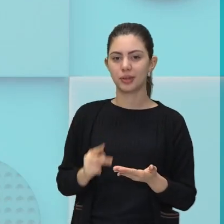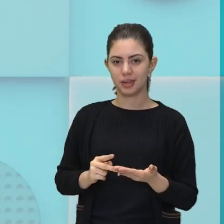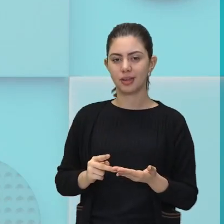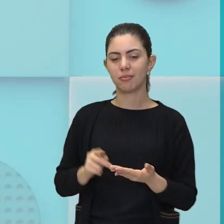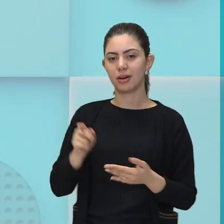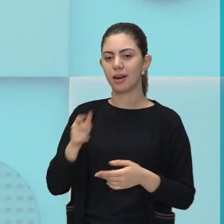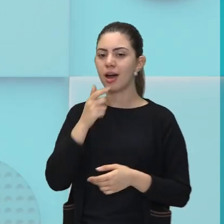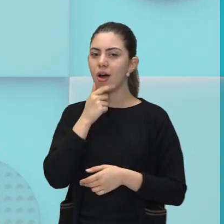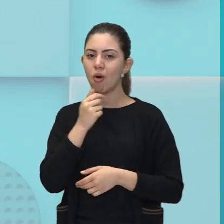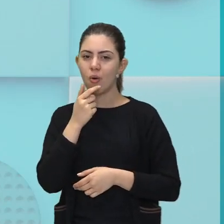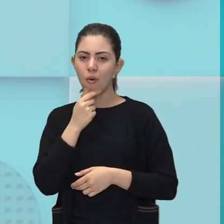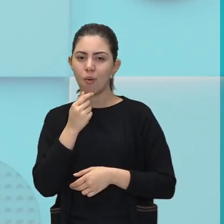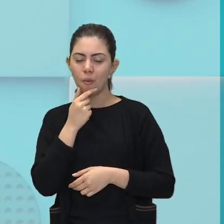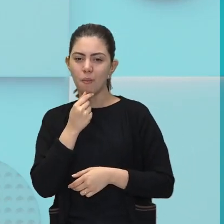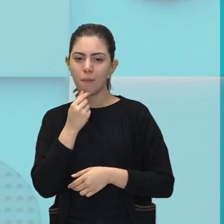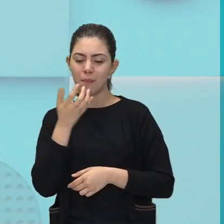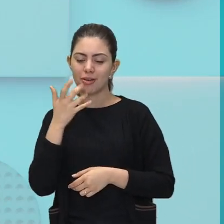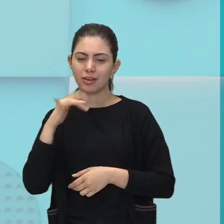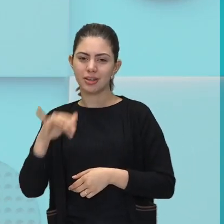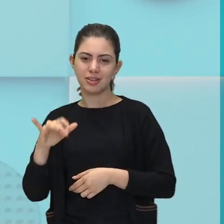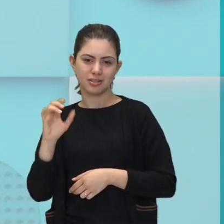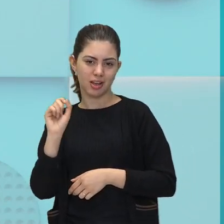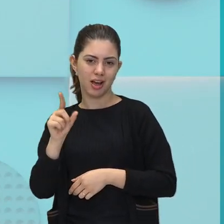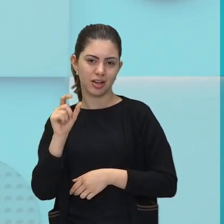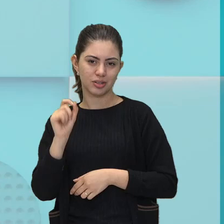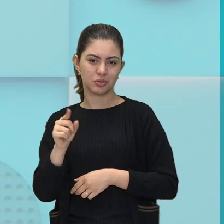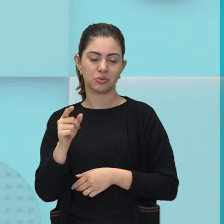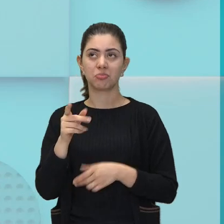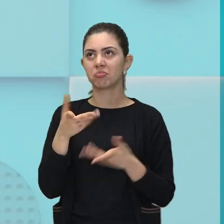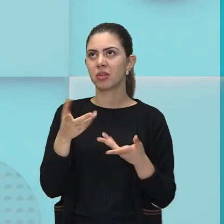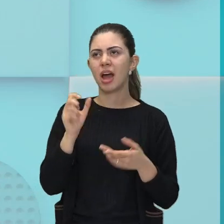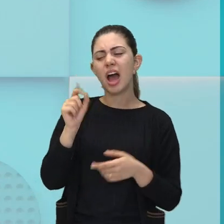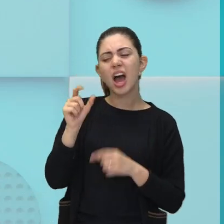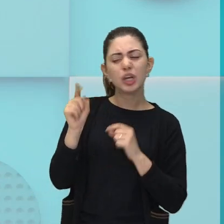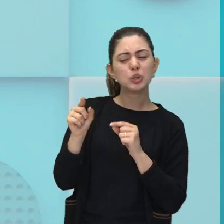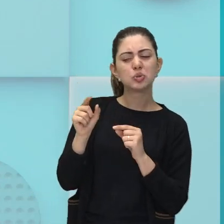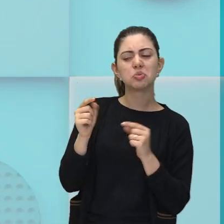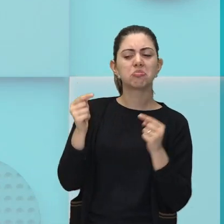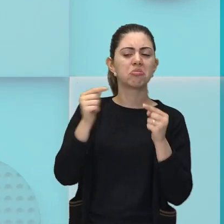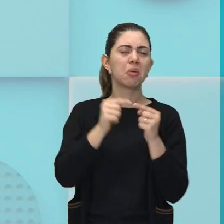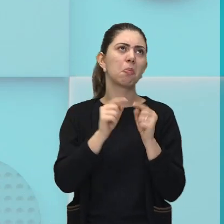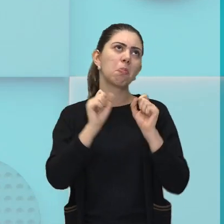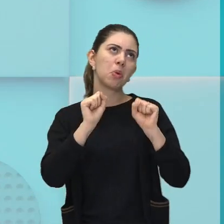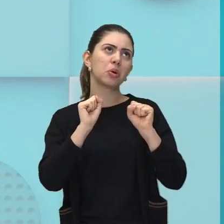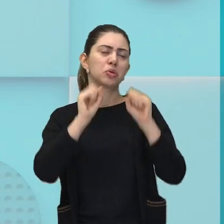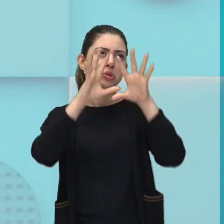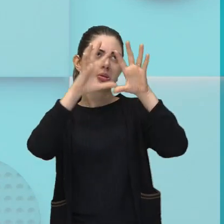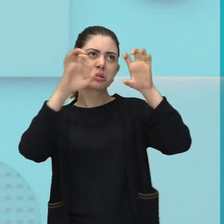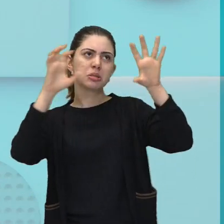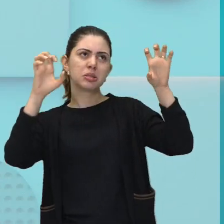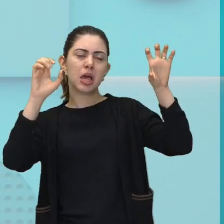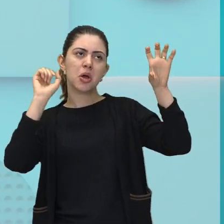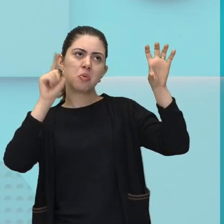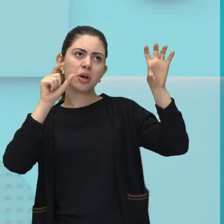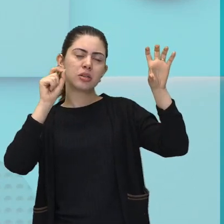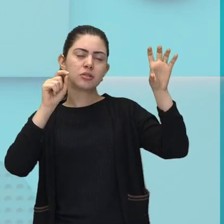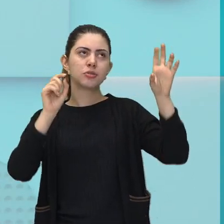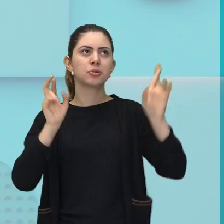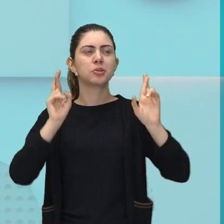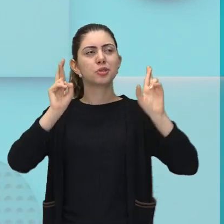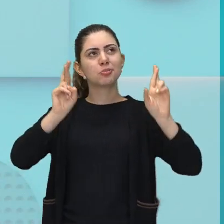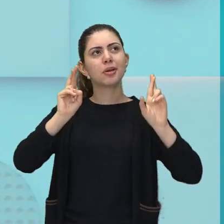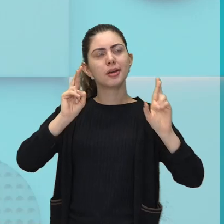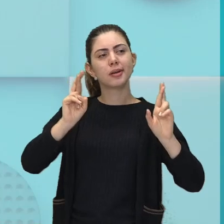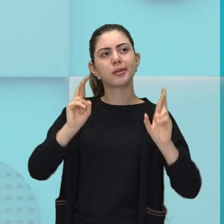um menino azul, uma cor bonita, como o céu, né? Como se fosse essa descoberta, como se abrisse para essa esperança. É bastante interessante